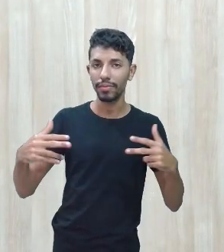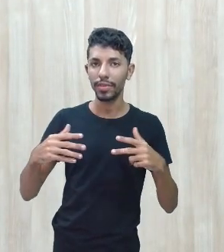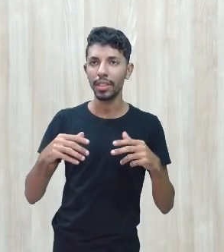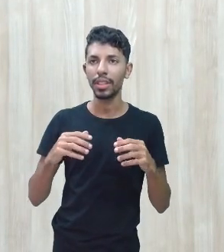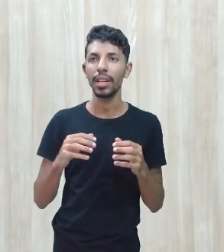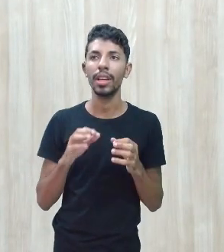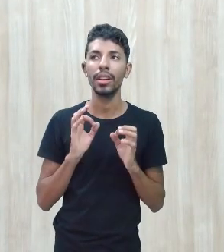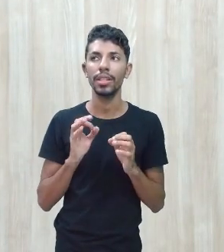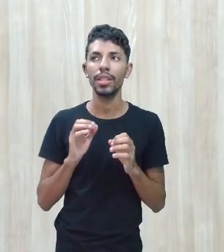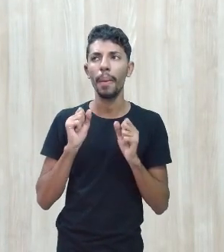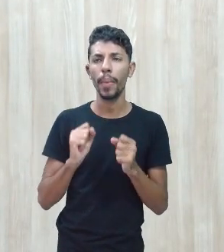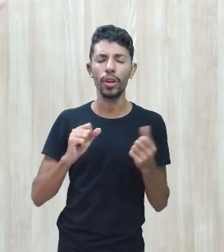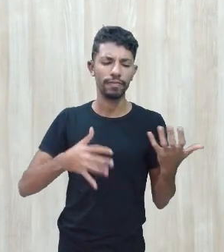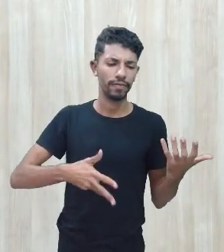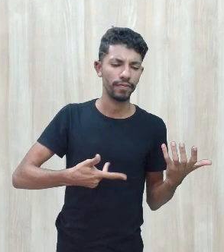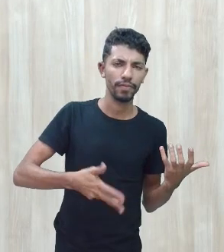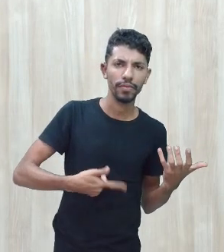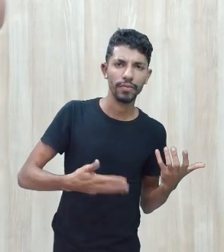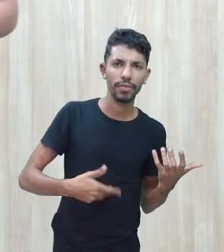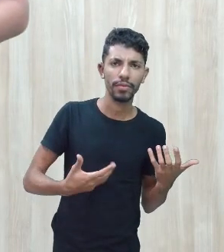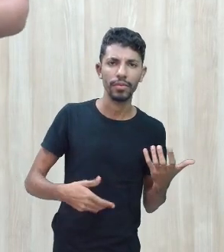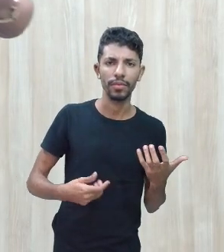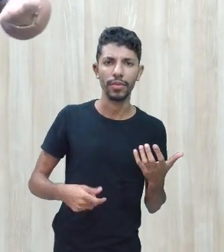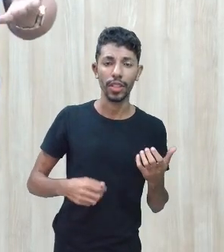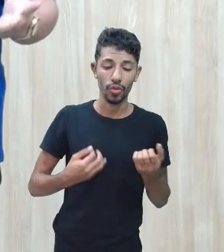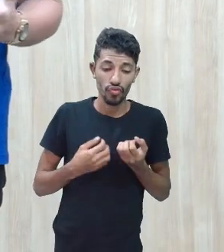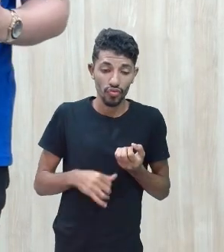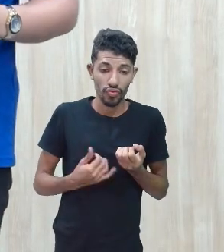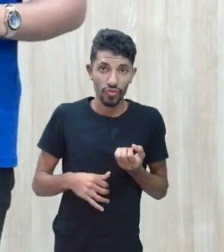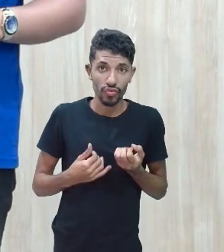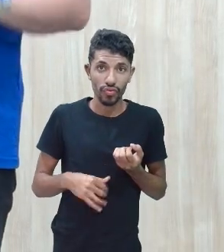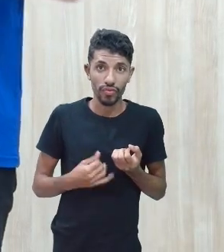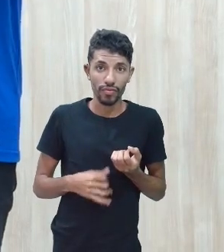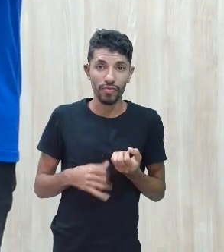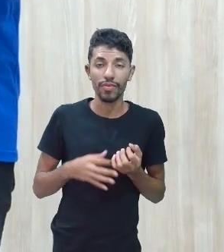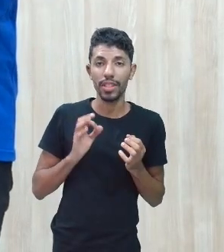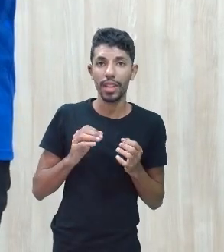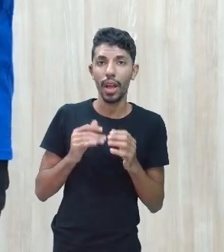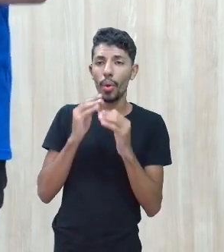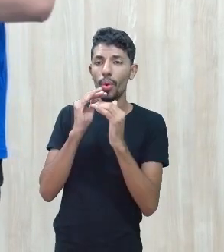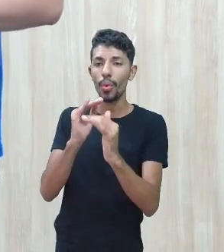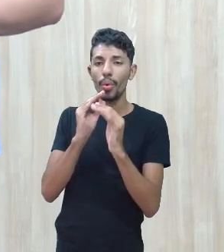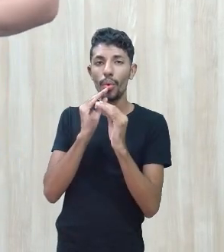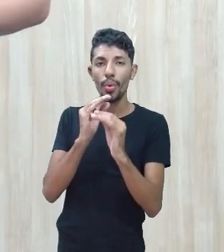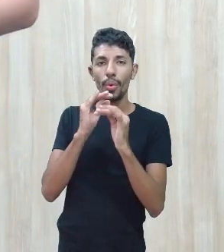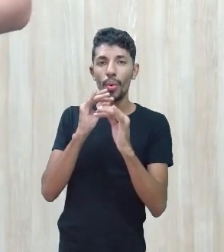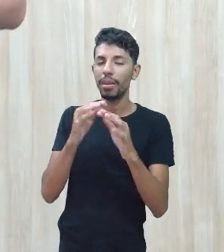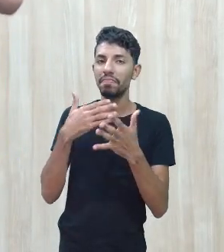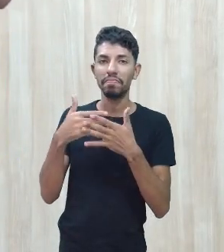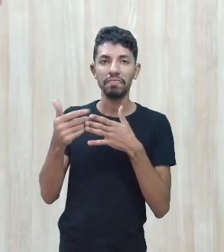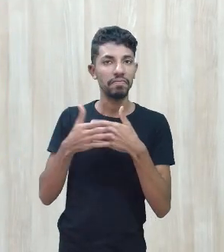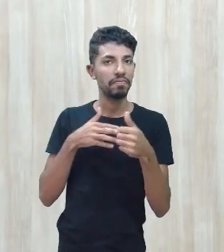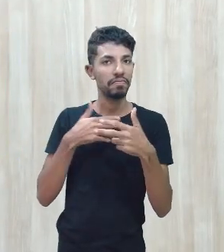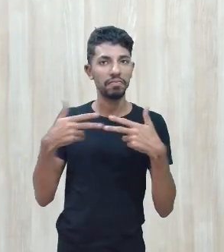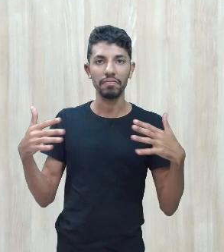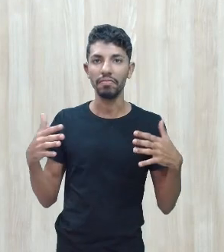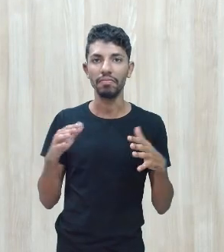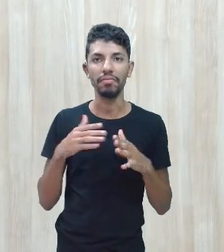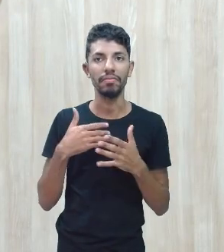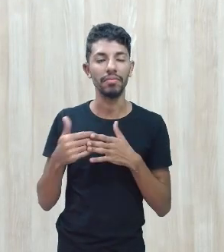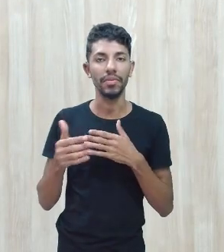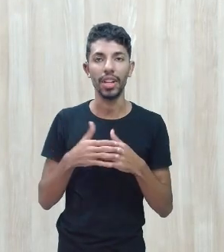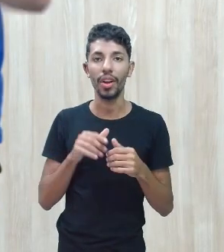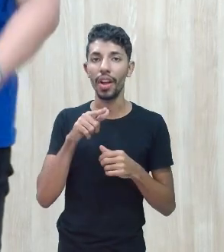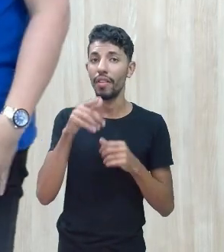ele um violão, um ukulele, um cavaco, um instrumento de sopro, uma flauta, né? Tocar o que